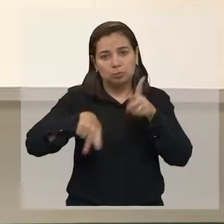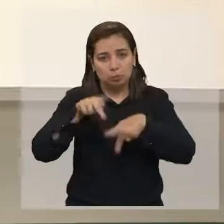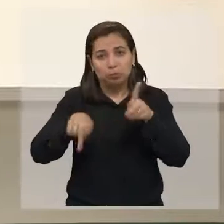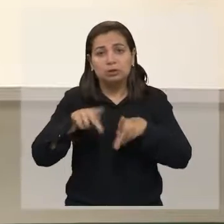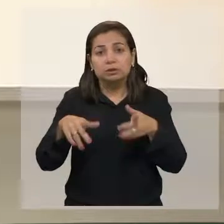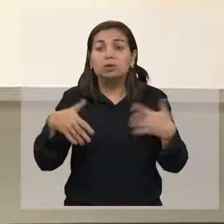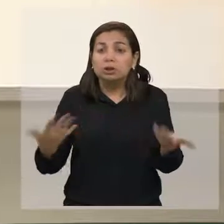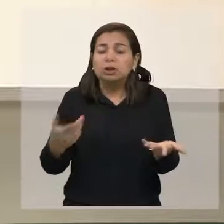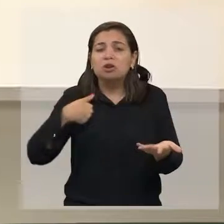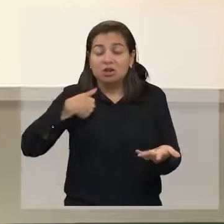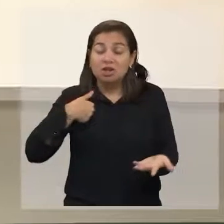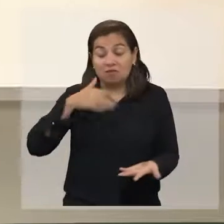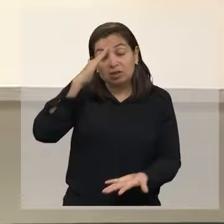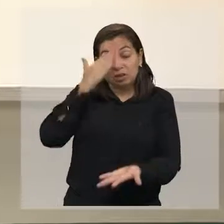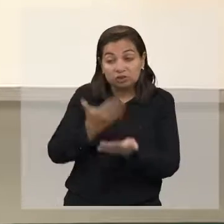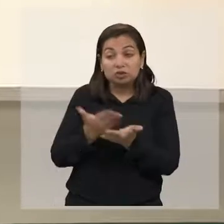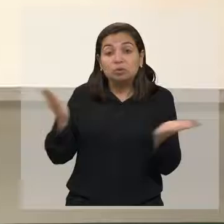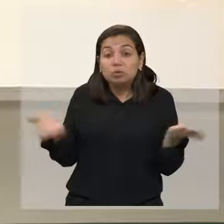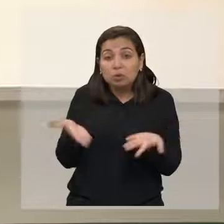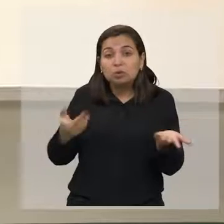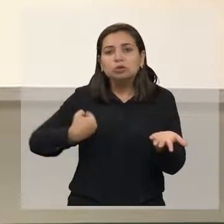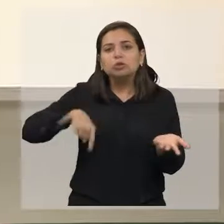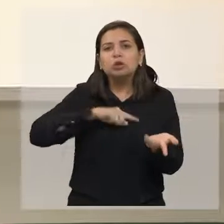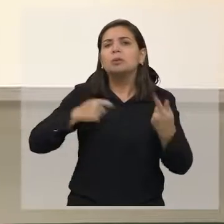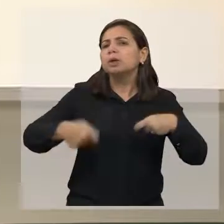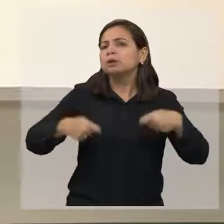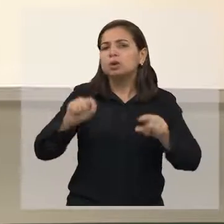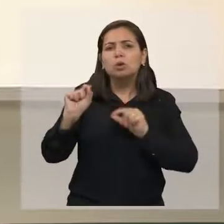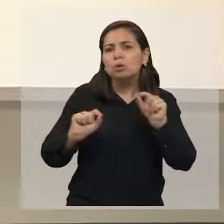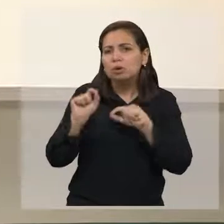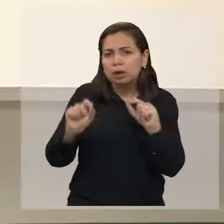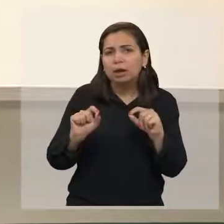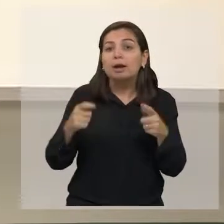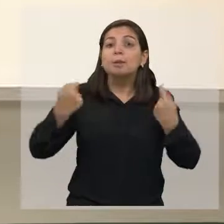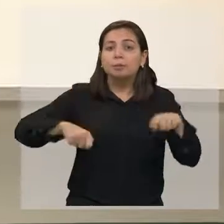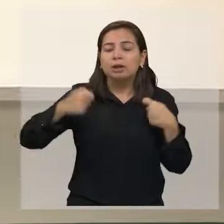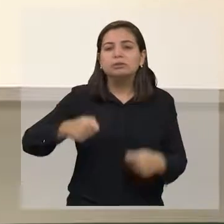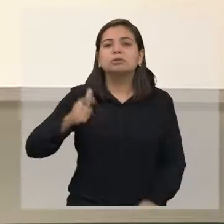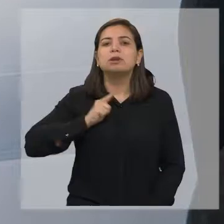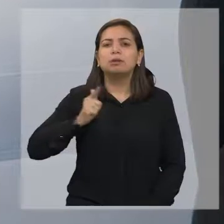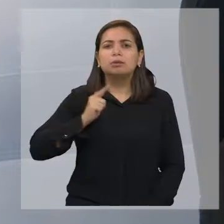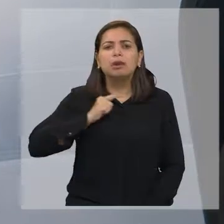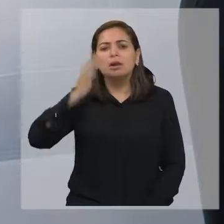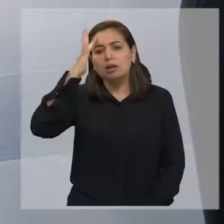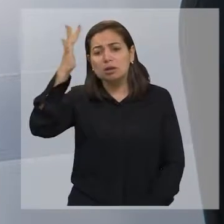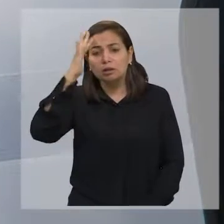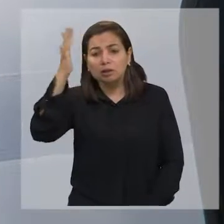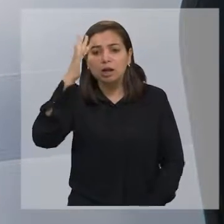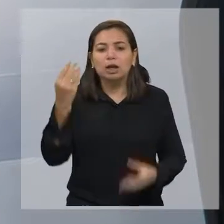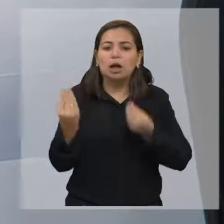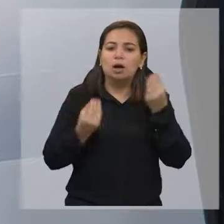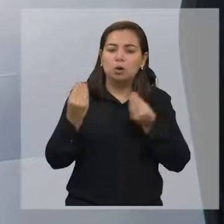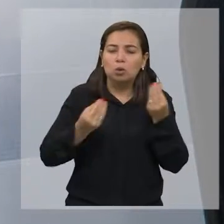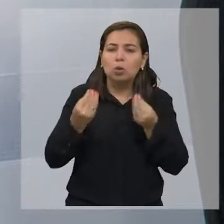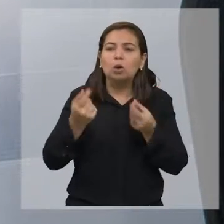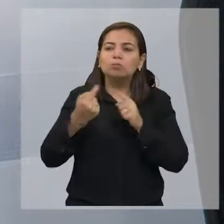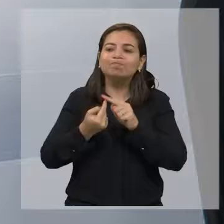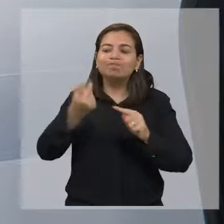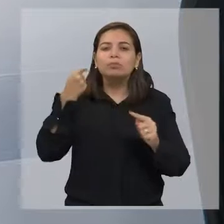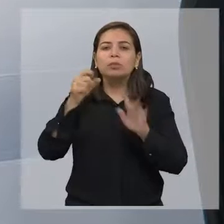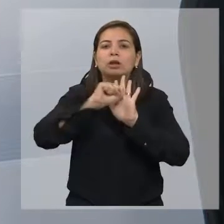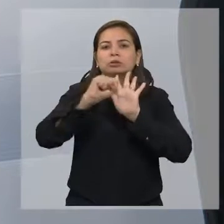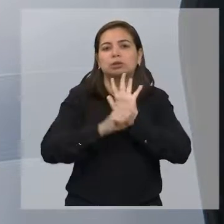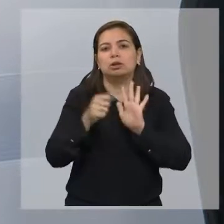que nós precisamos hoje, mais do que nunca, resgatar ideias das luzes do século XVIII,